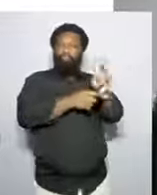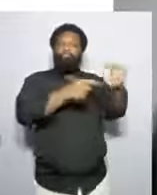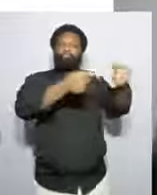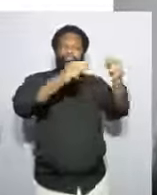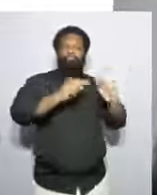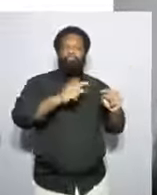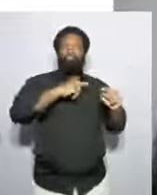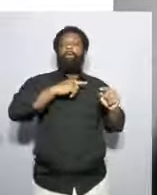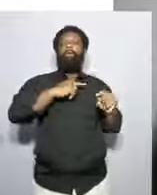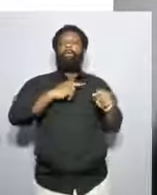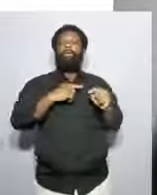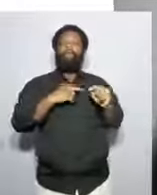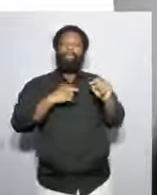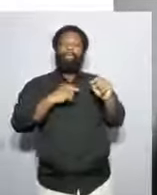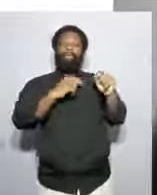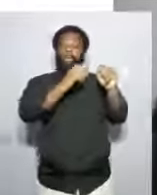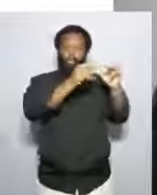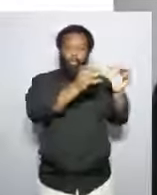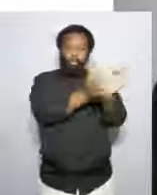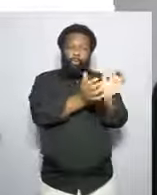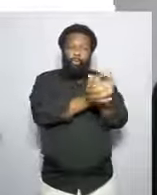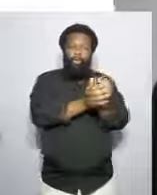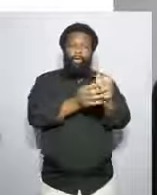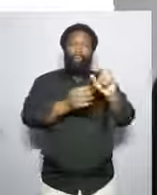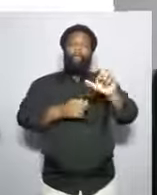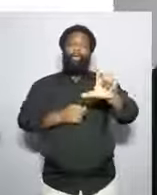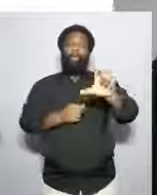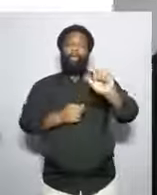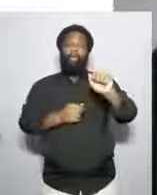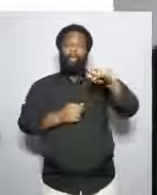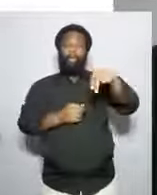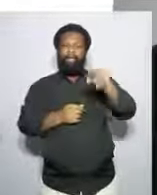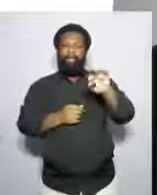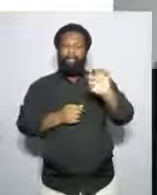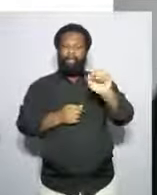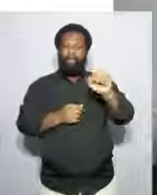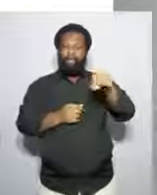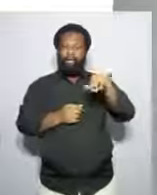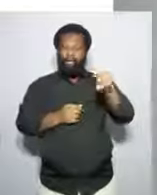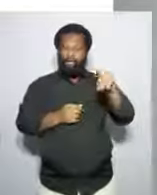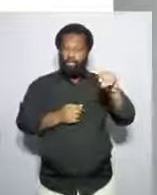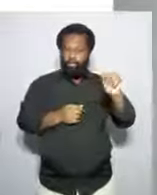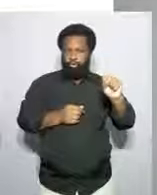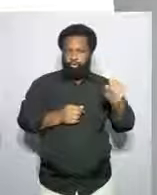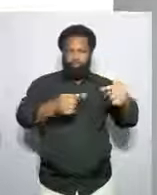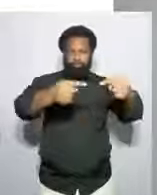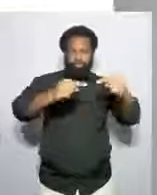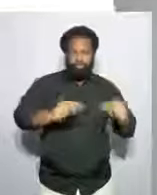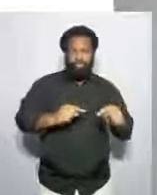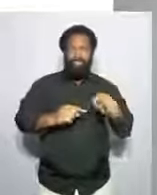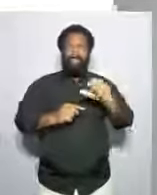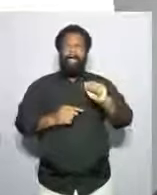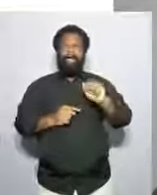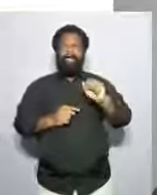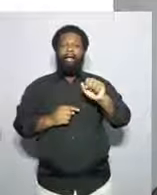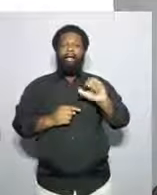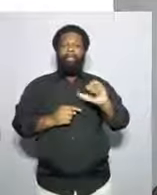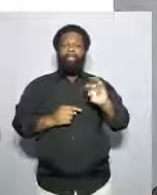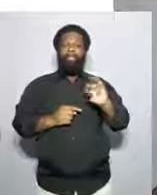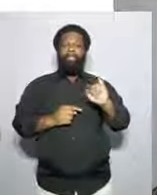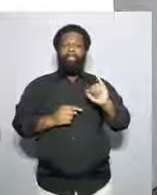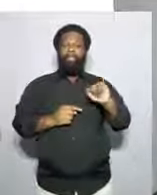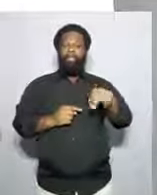ó, a série dos lantanídeos e a série dos actinídeos. Pessoal, as principais propriedades dos